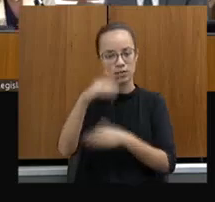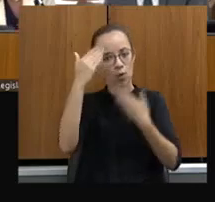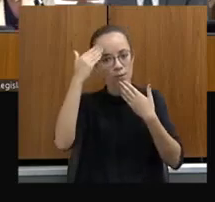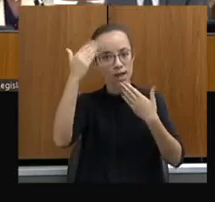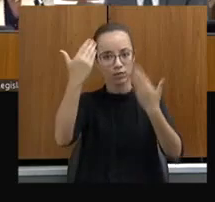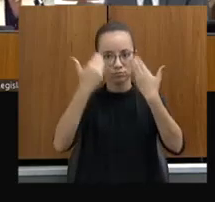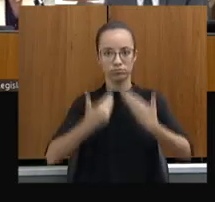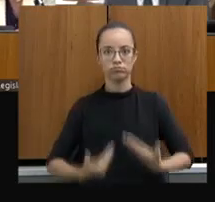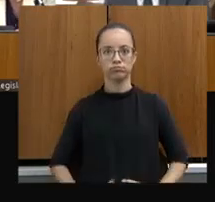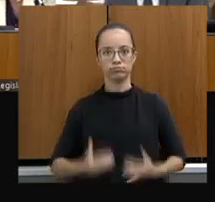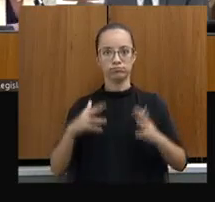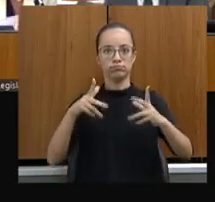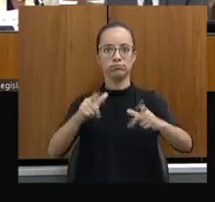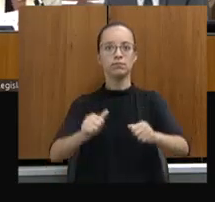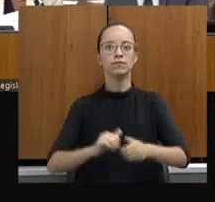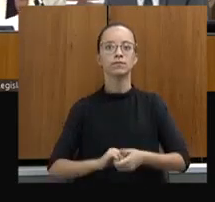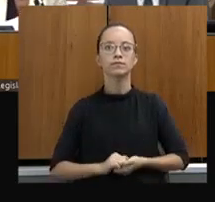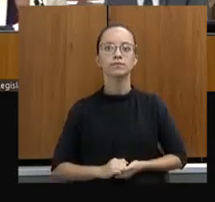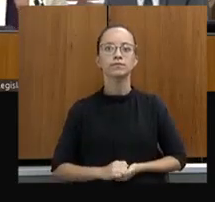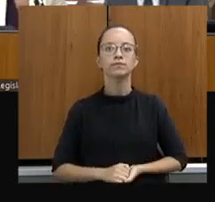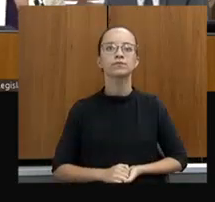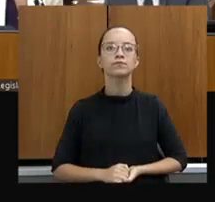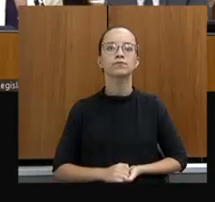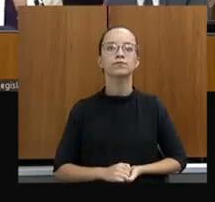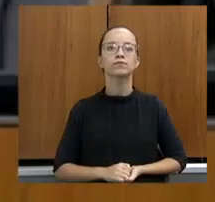e fica à disposição a todos